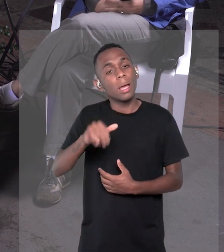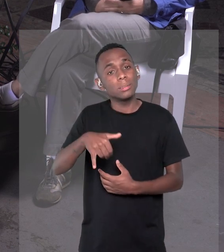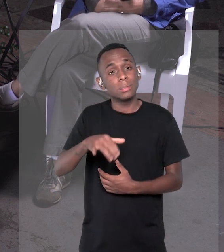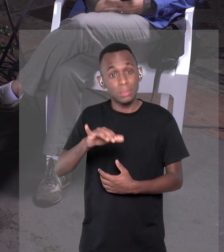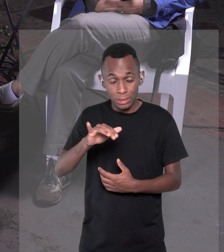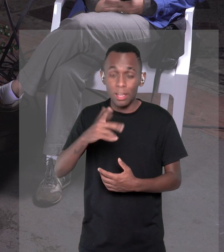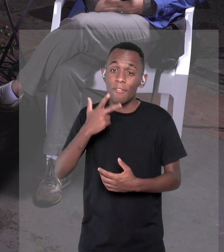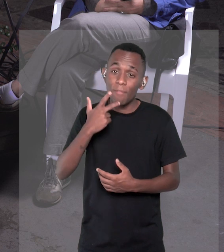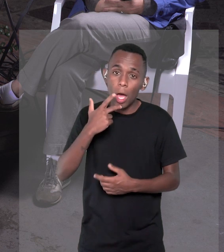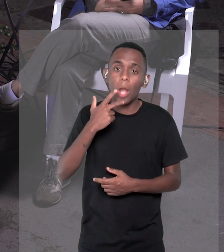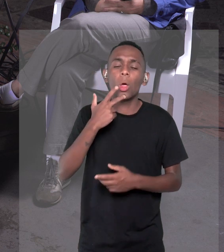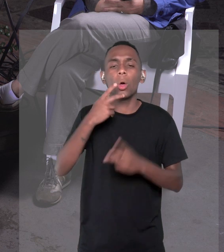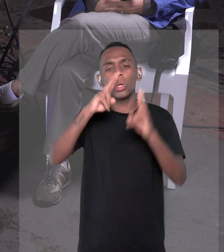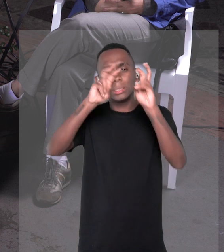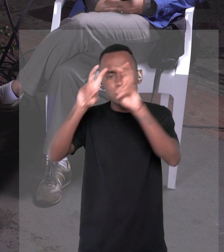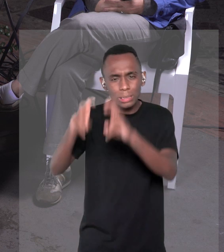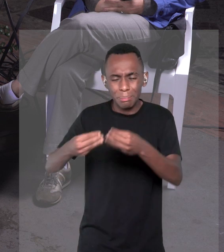citou Darcy, né?